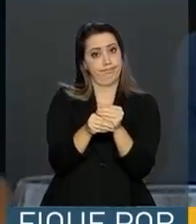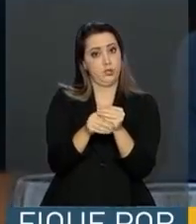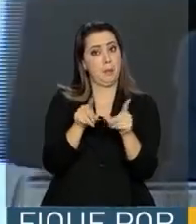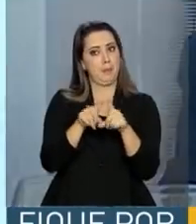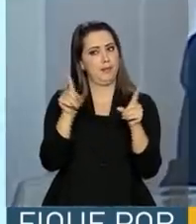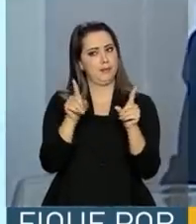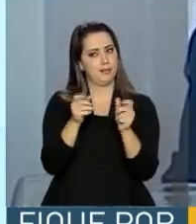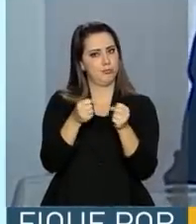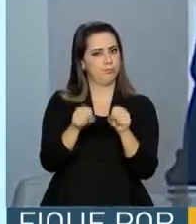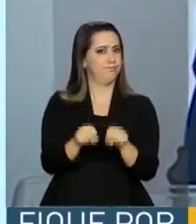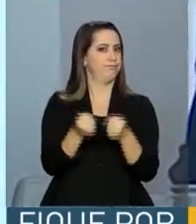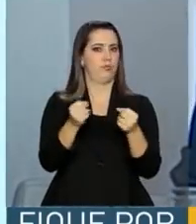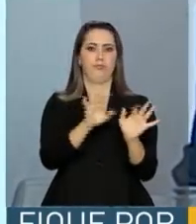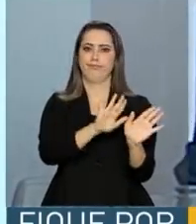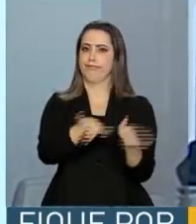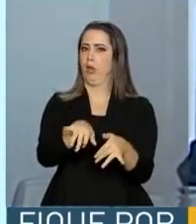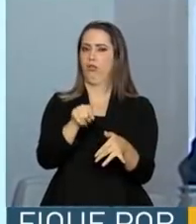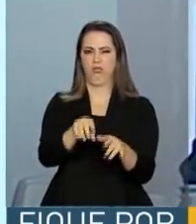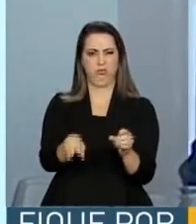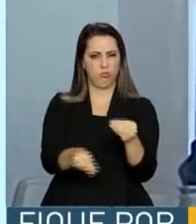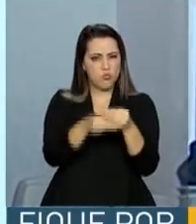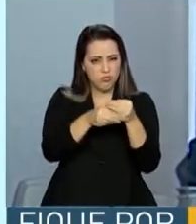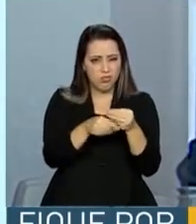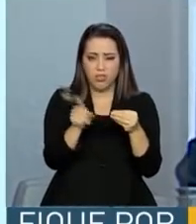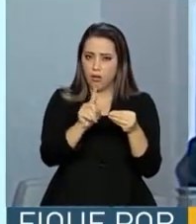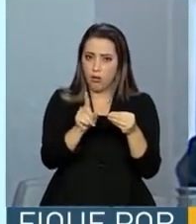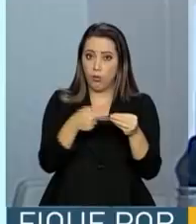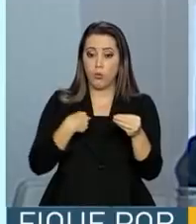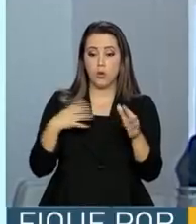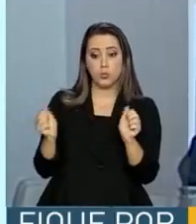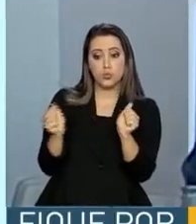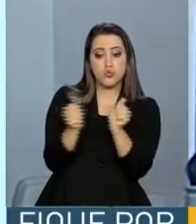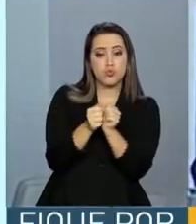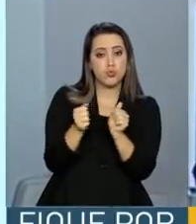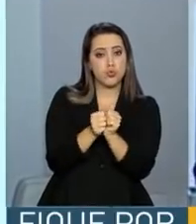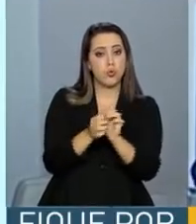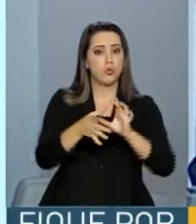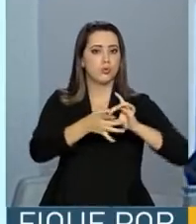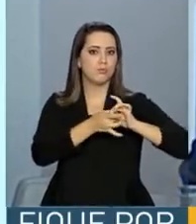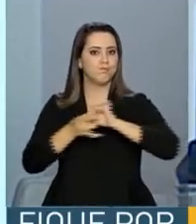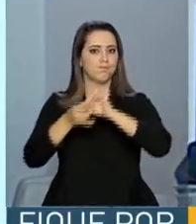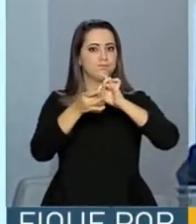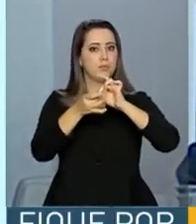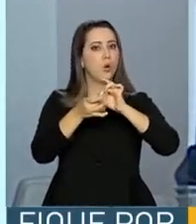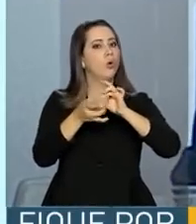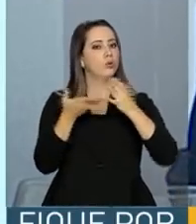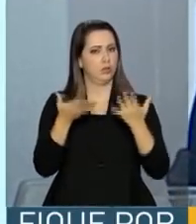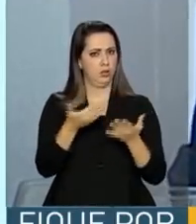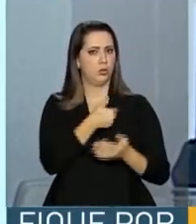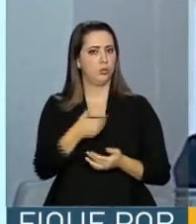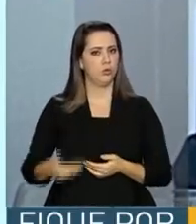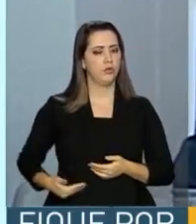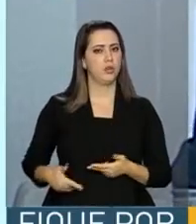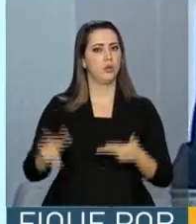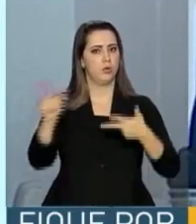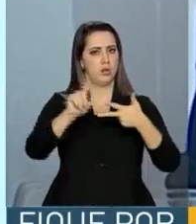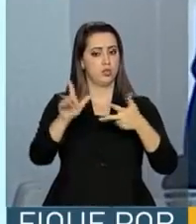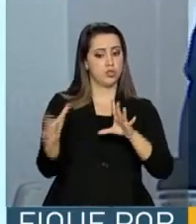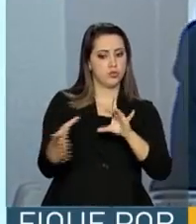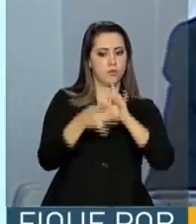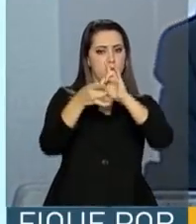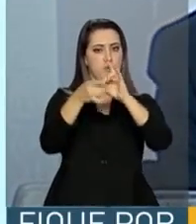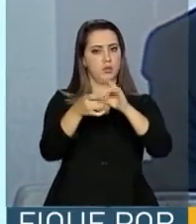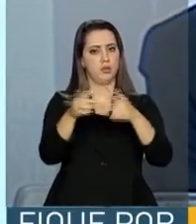quebrei essa fórmula porque eu passei a sustentar que o legislativo era um parceiro do governo ou seja governar